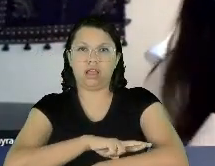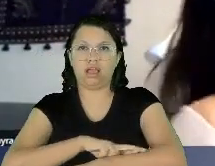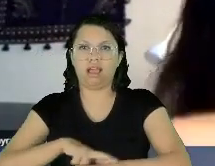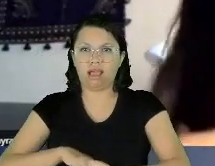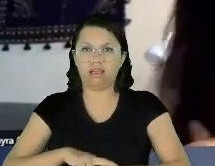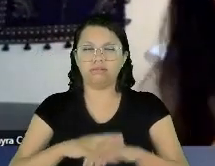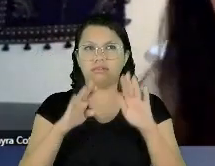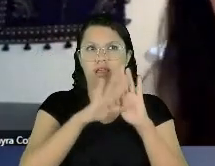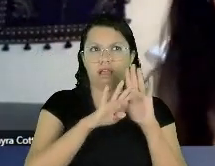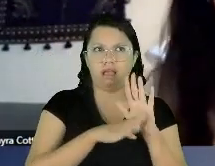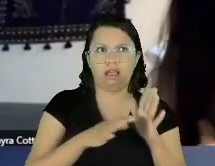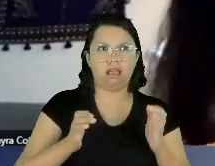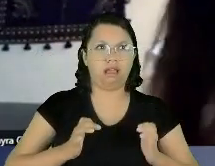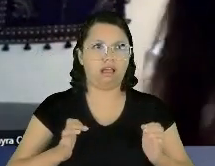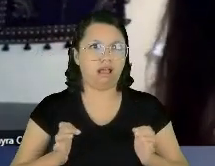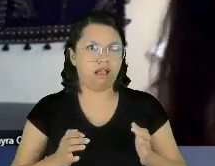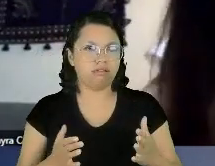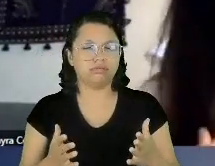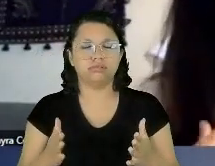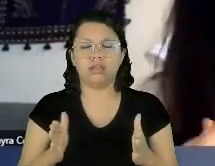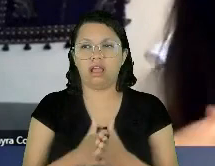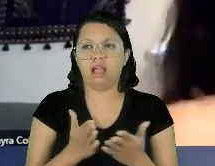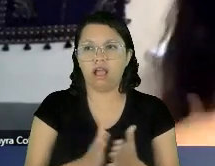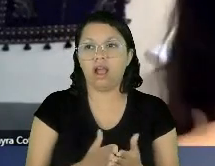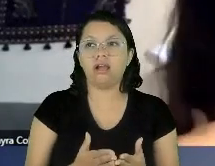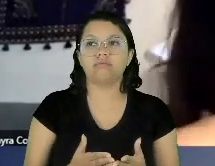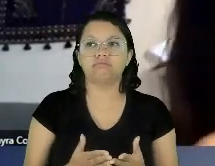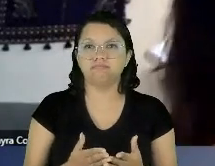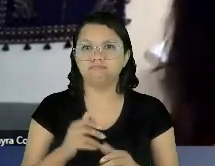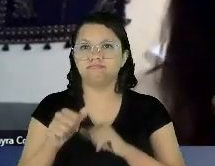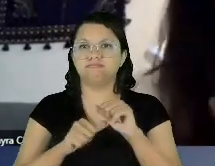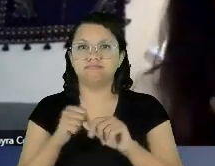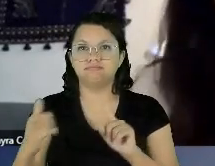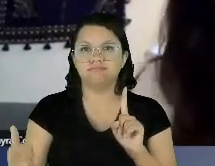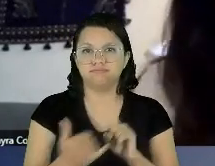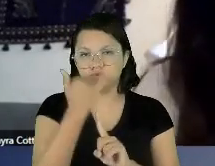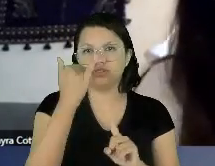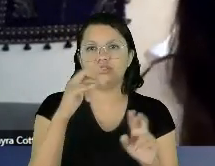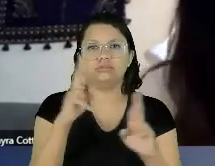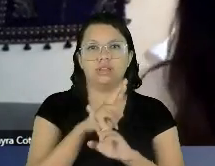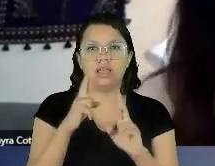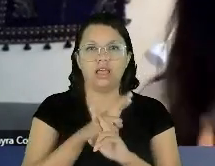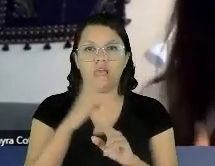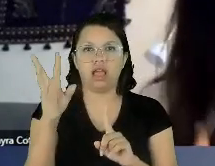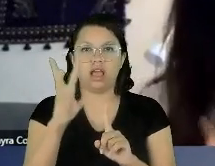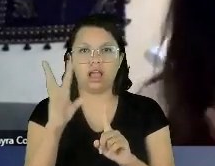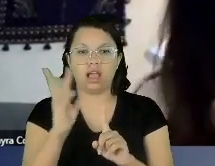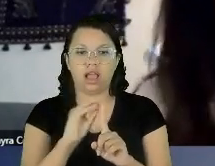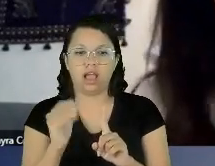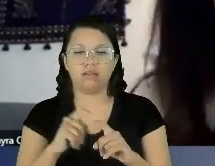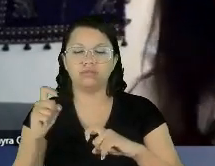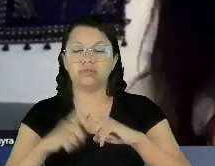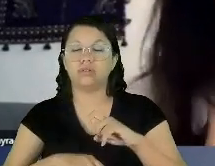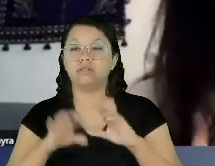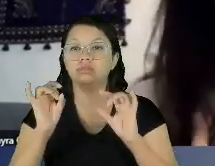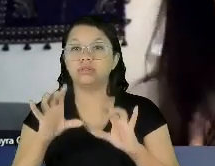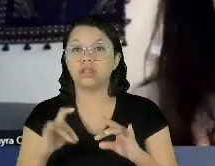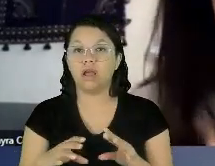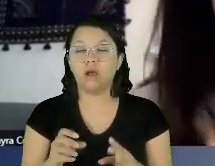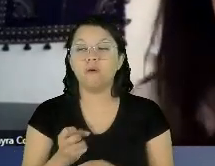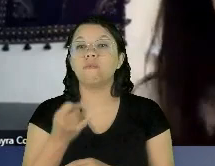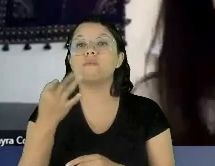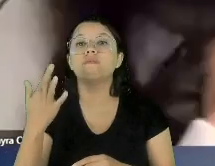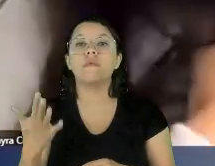posição de raça e classe informa o nosso sentimento de vítima em relação à importunação sexual